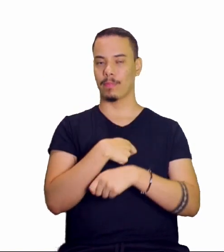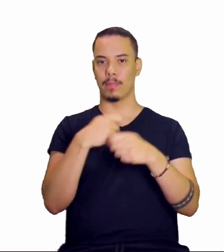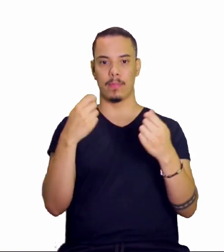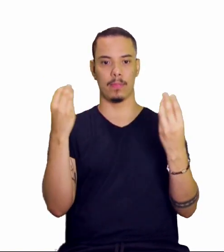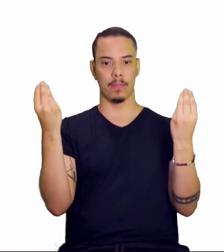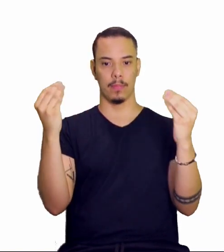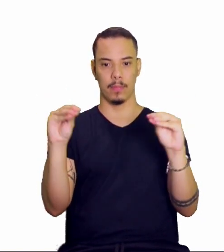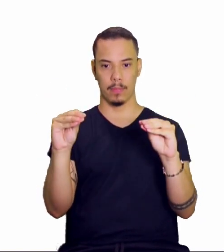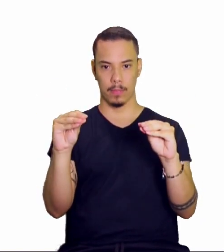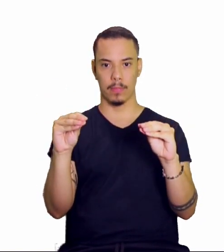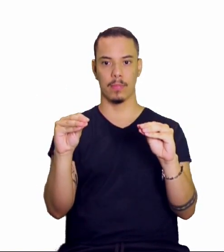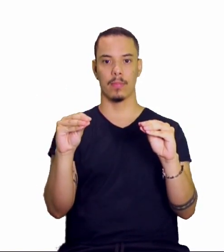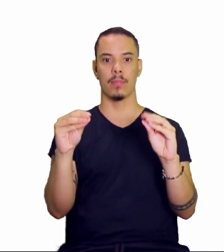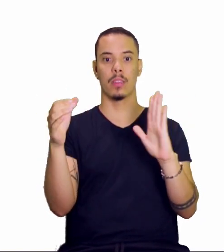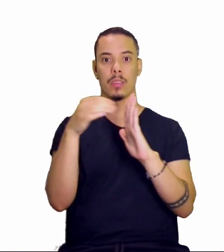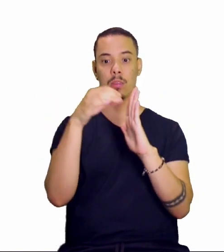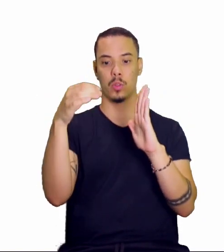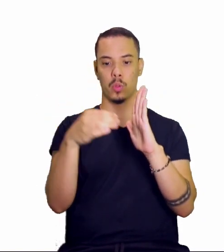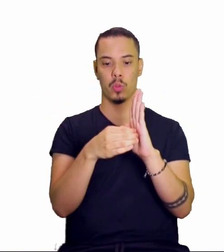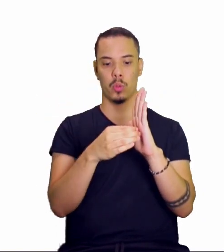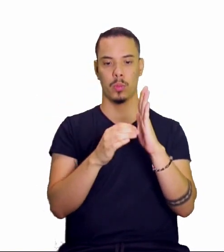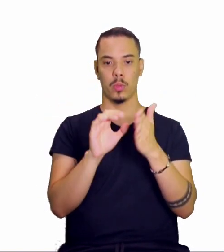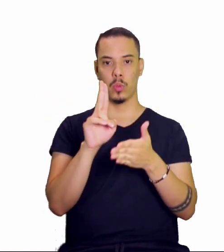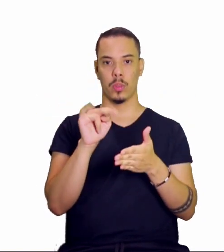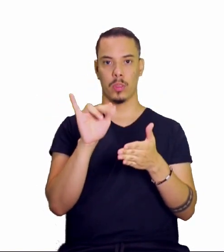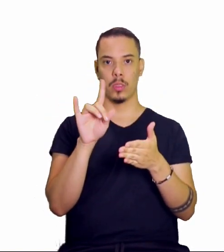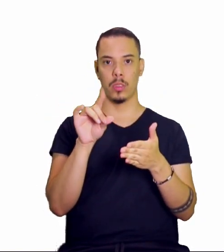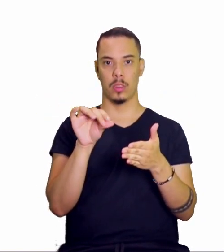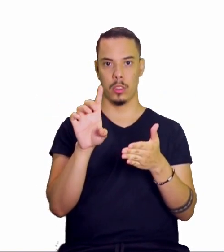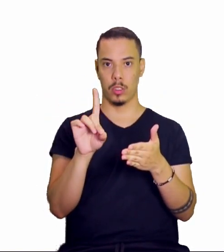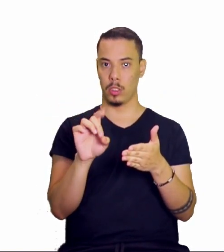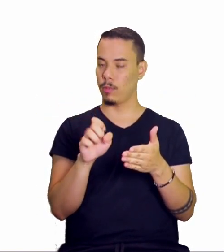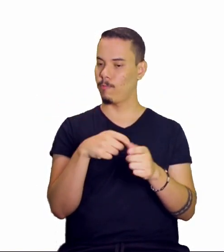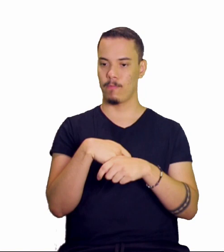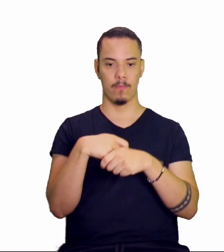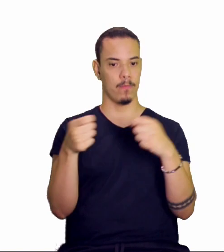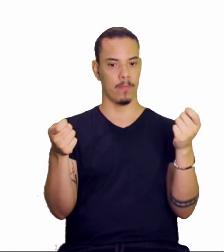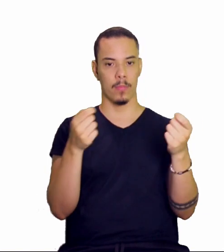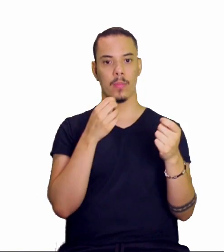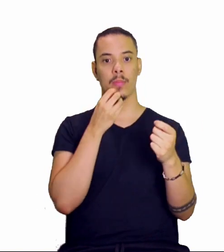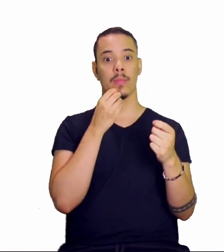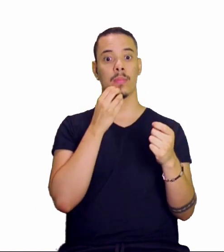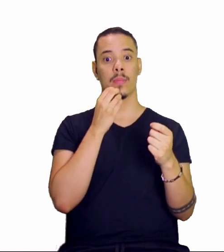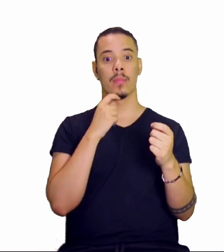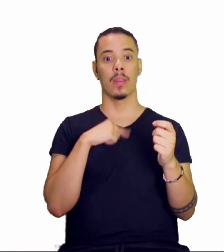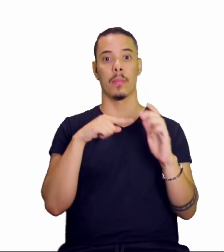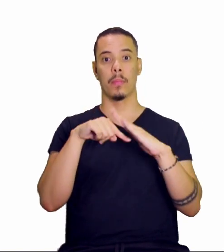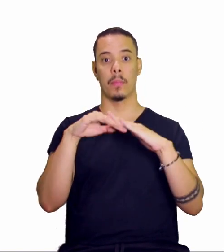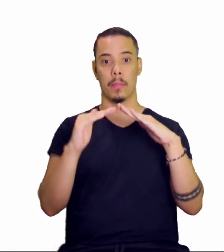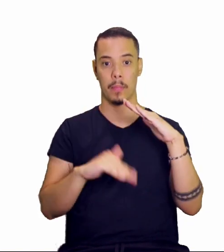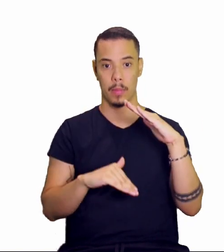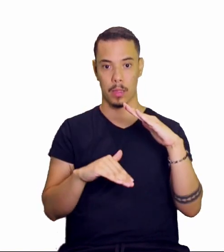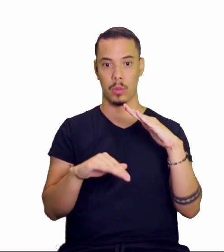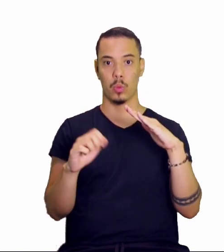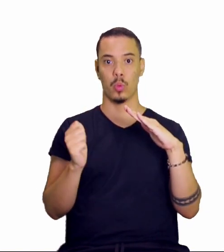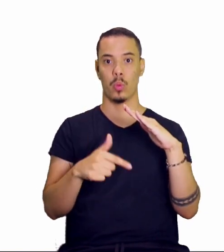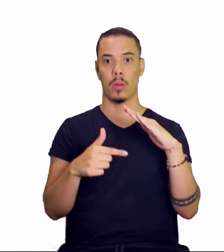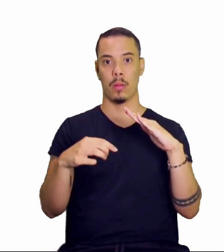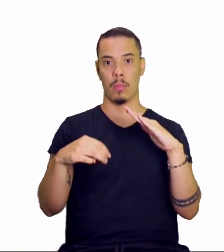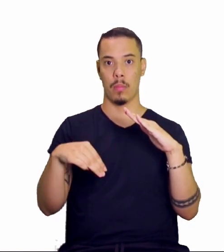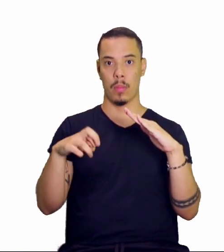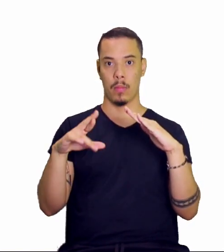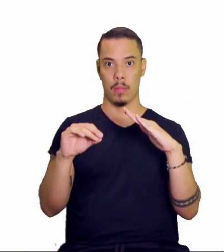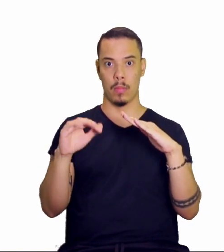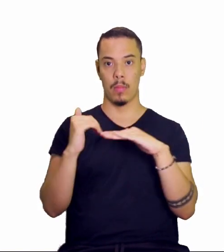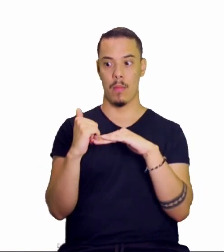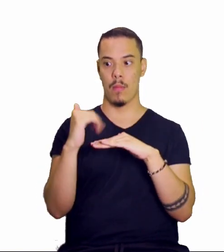professor, subunidades, a palavra que eu estava tentando lembrar aqui. Nós temos unidades menores que o metro, que são sub, né? E as maiores,